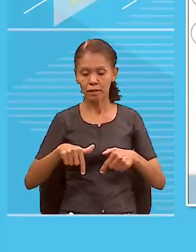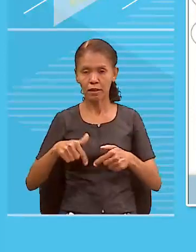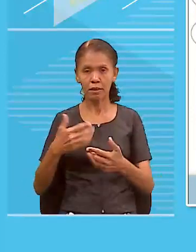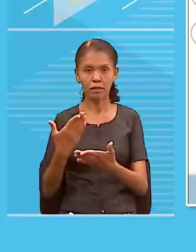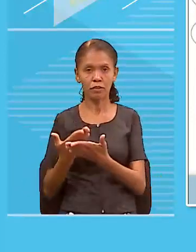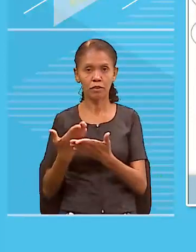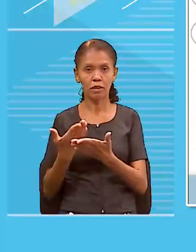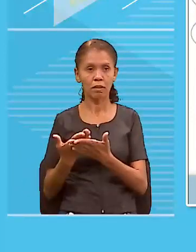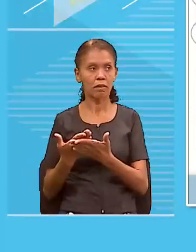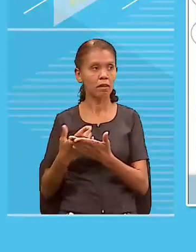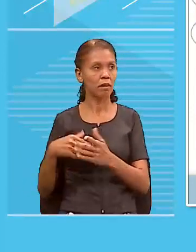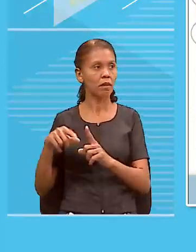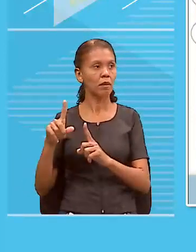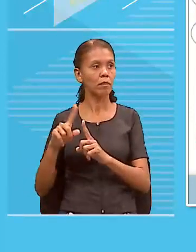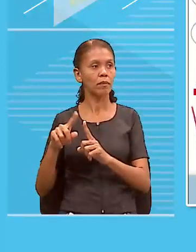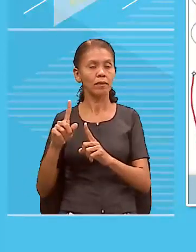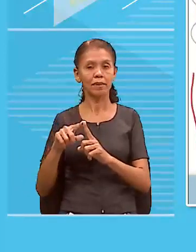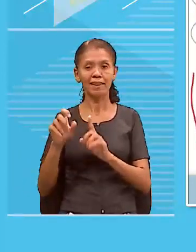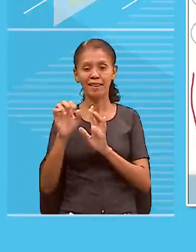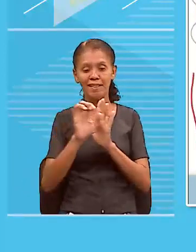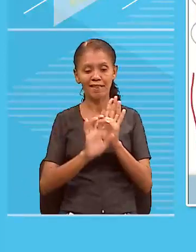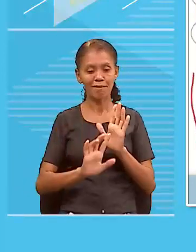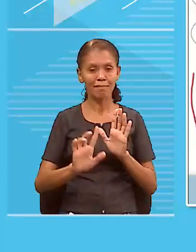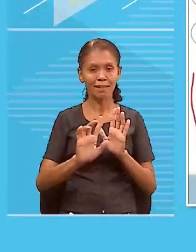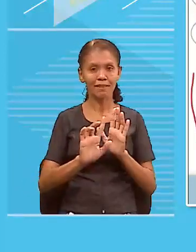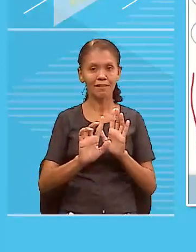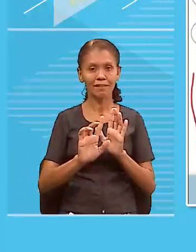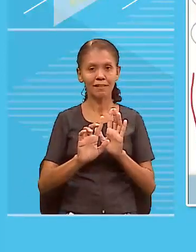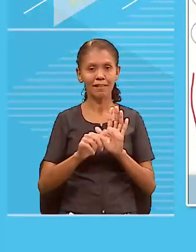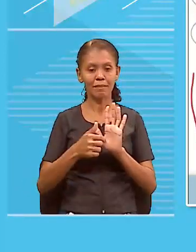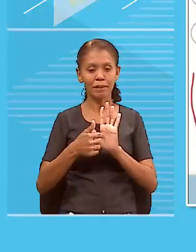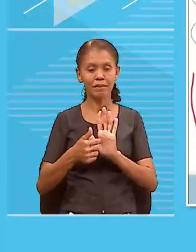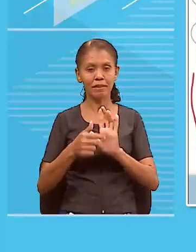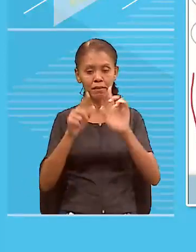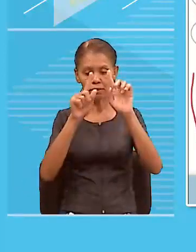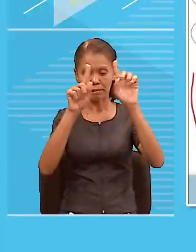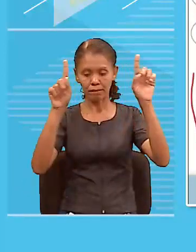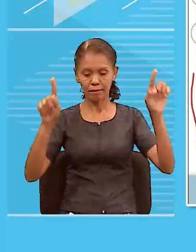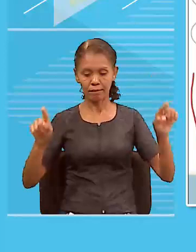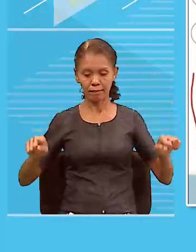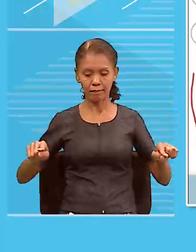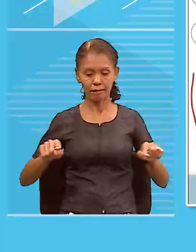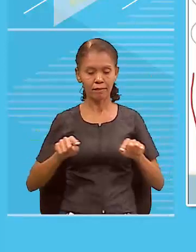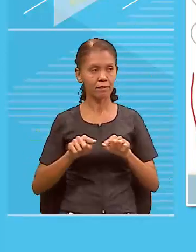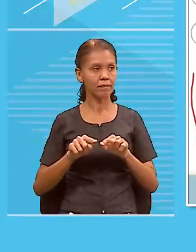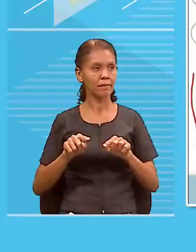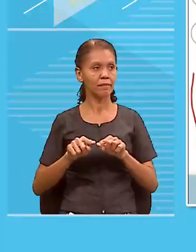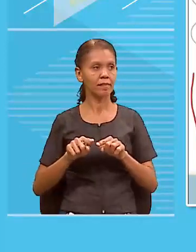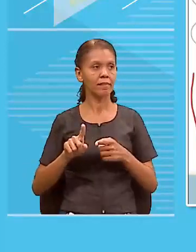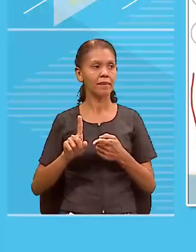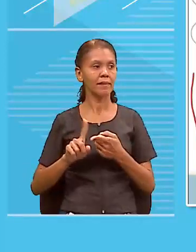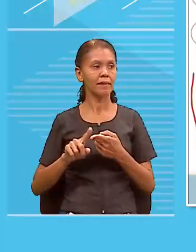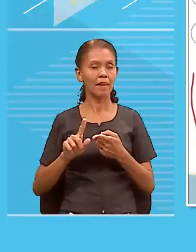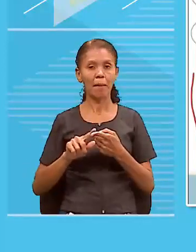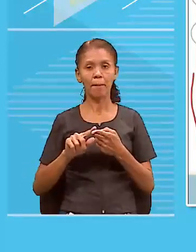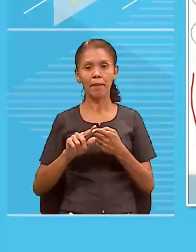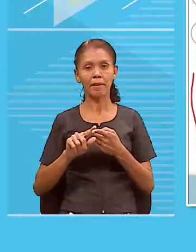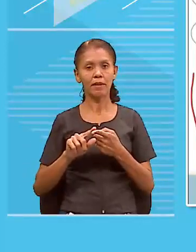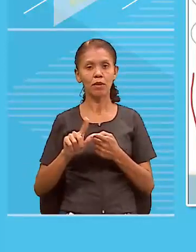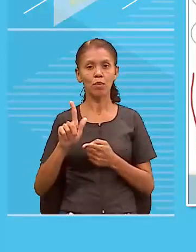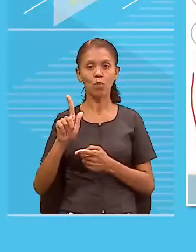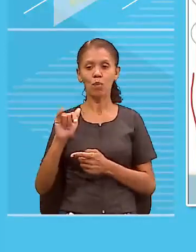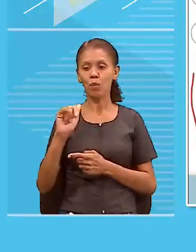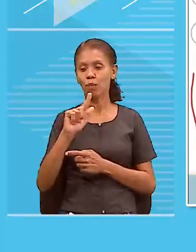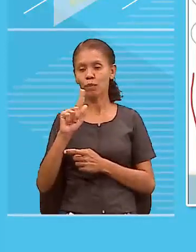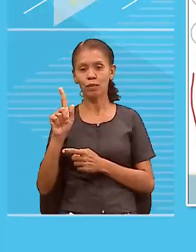quadro de sala de aula e eles diz aqui para o som lá ainda